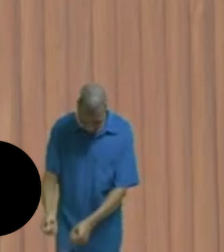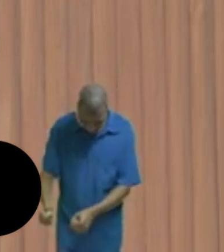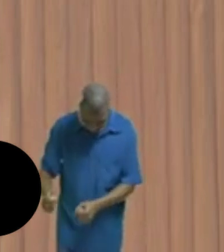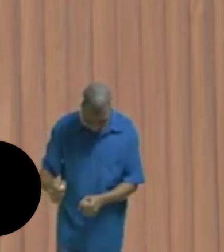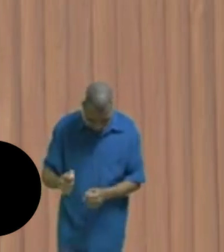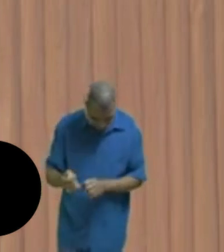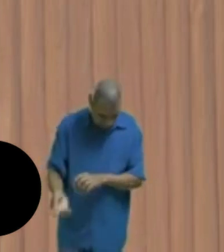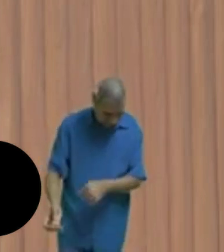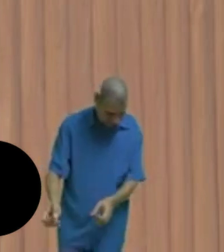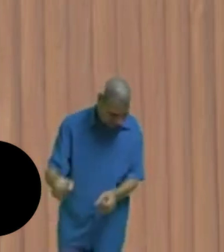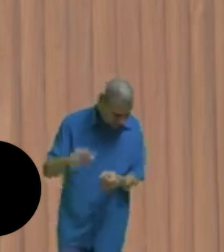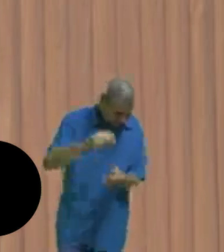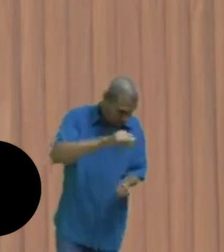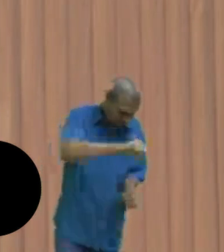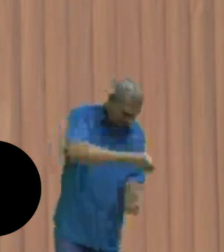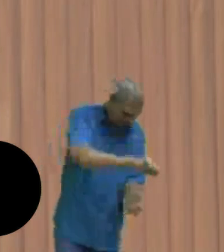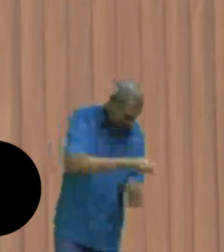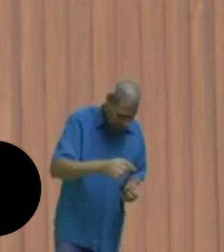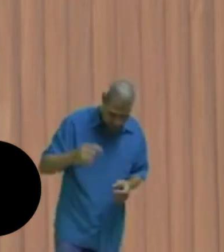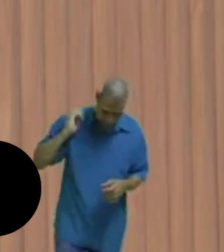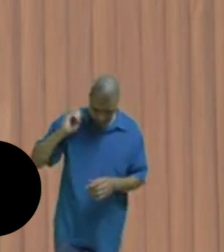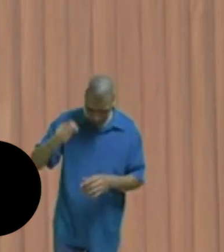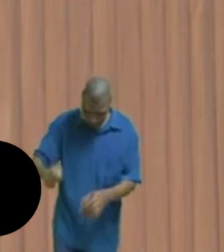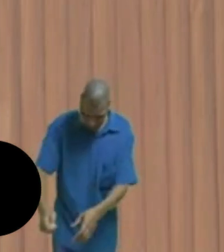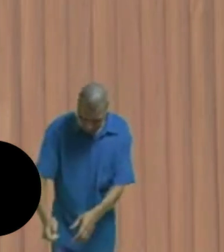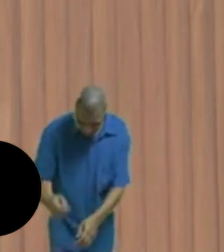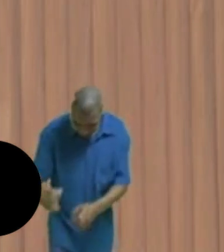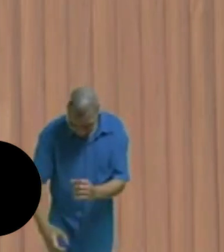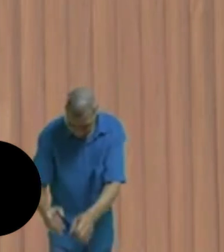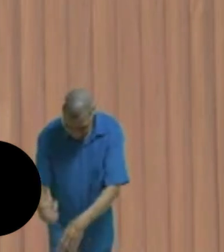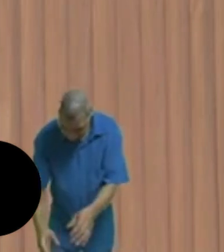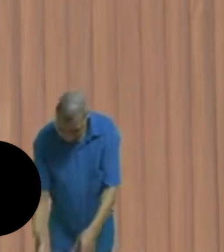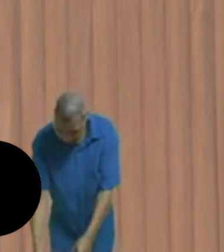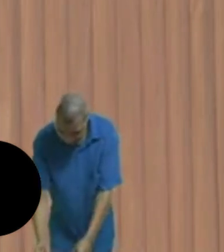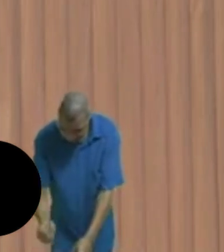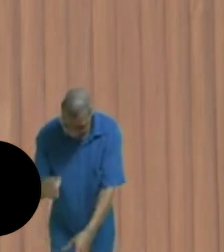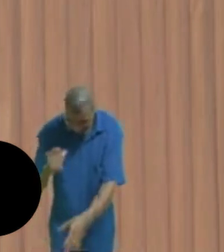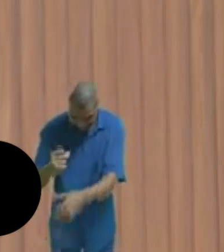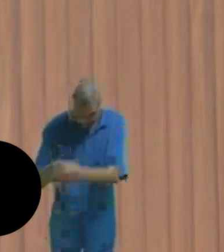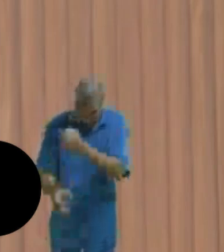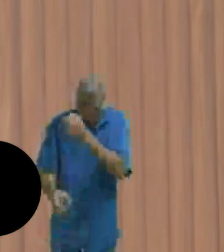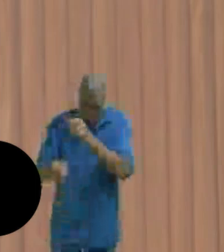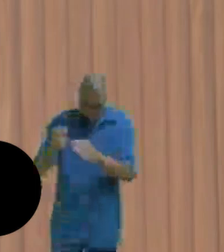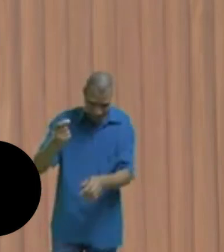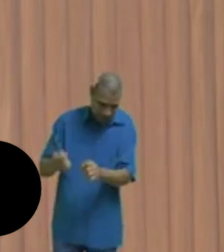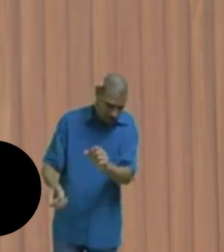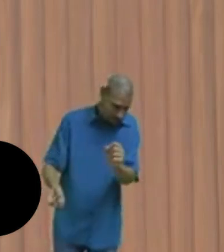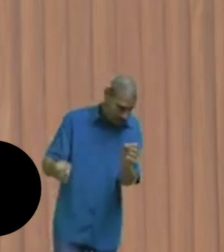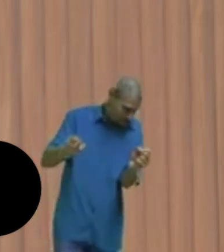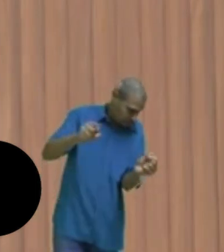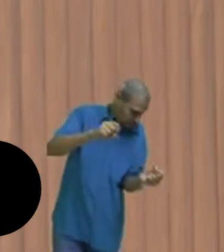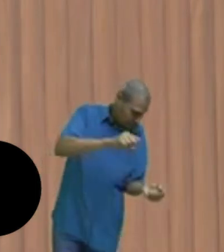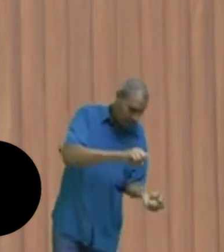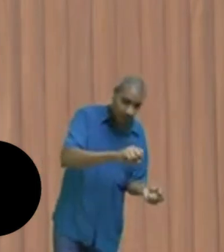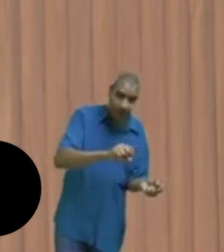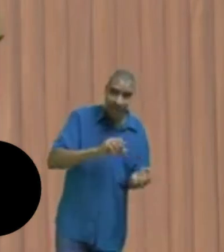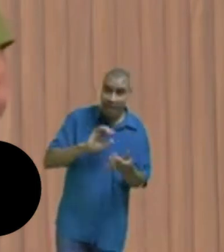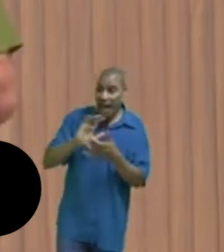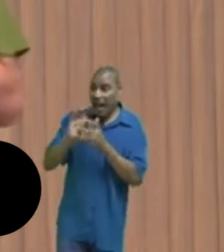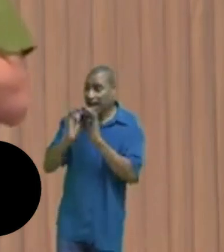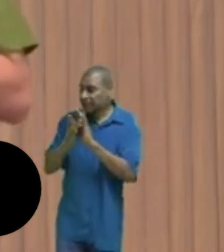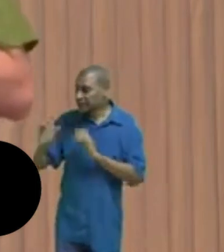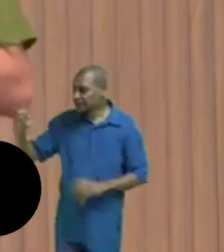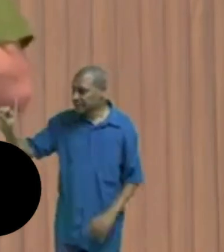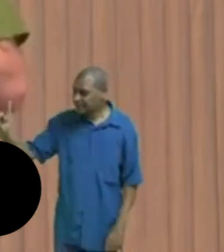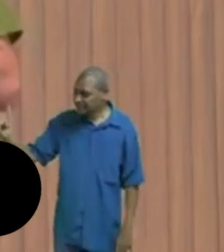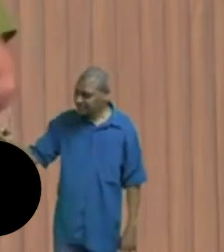Tu tá pensando que vai dar problema. Tá pensando que é mais um dia de azar, mais um dia de alguém perturbando a minha